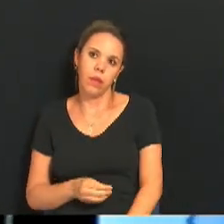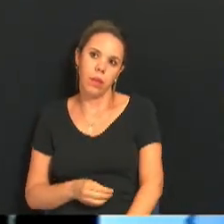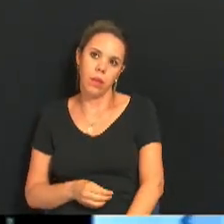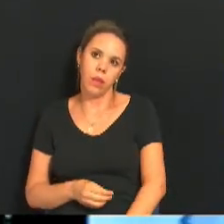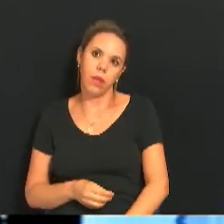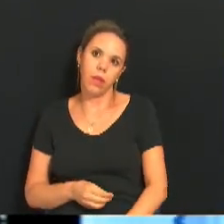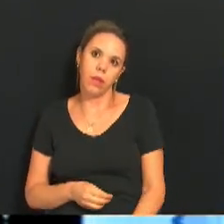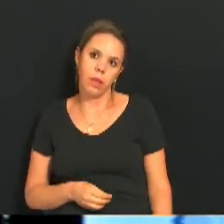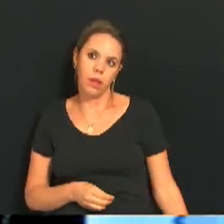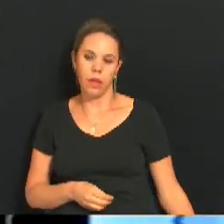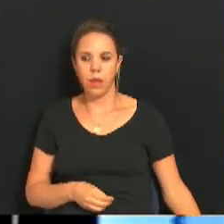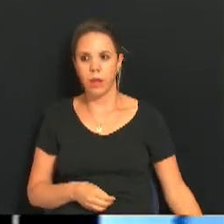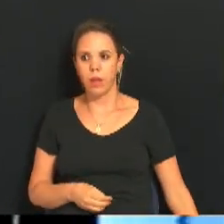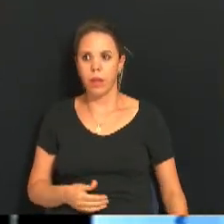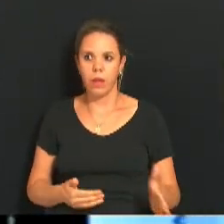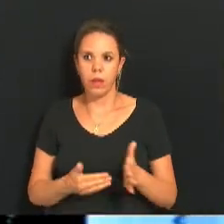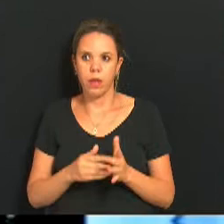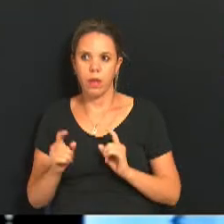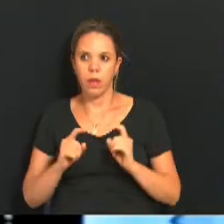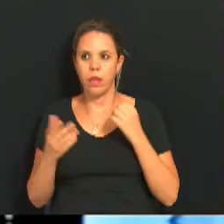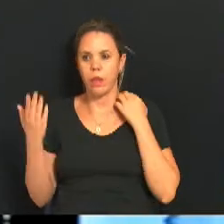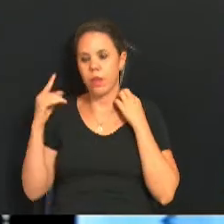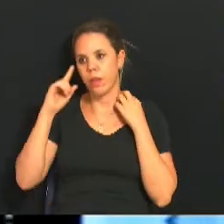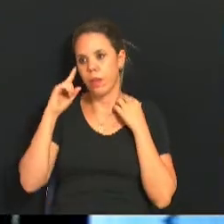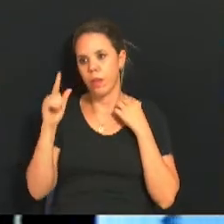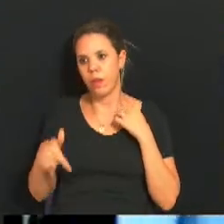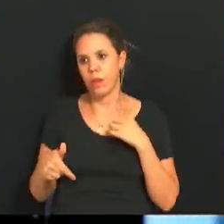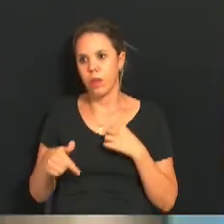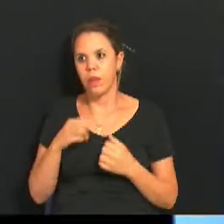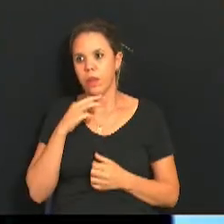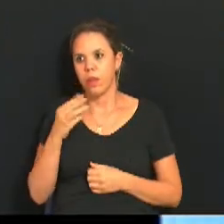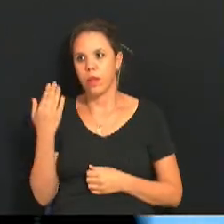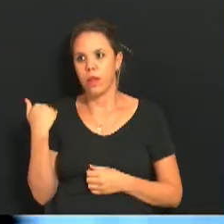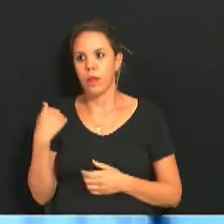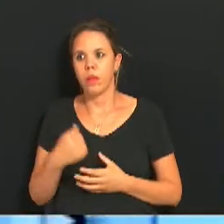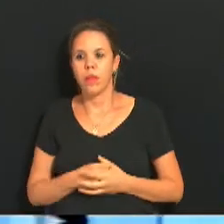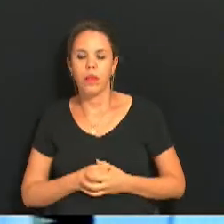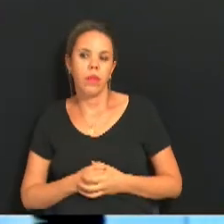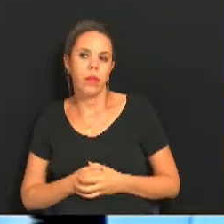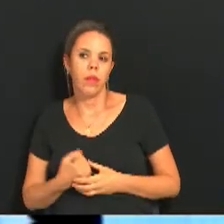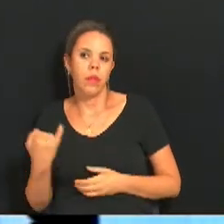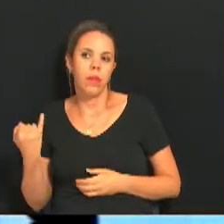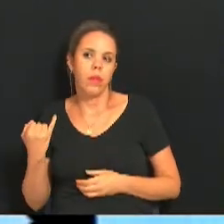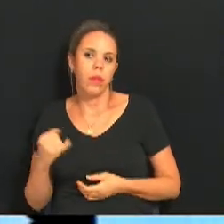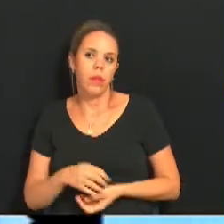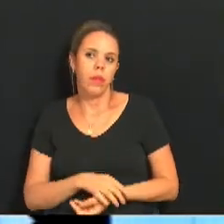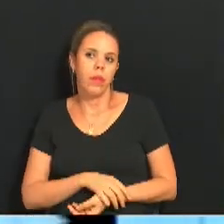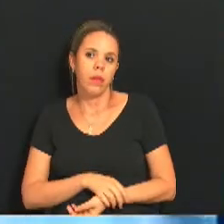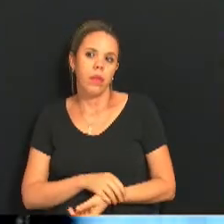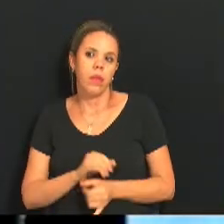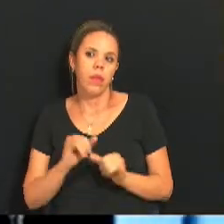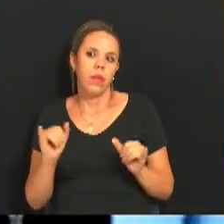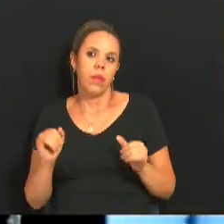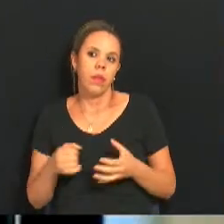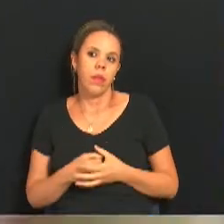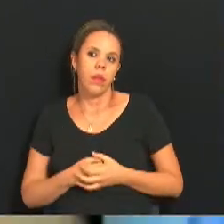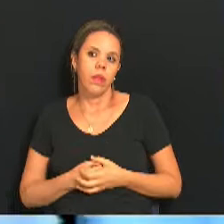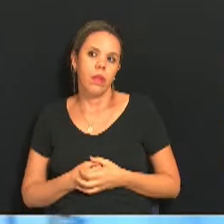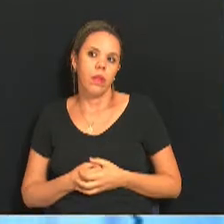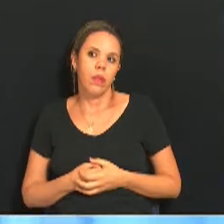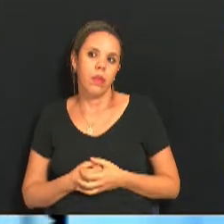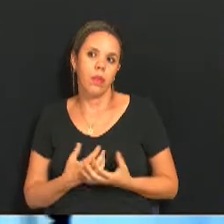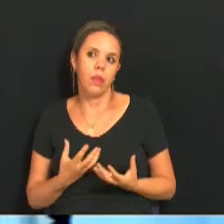questão da nossa última reunião do dia Dezessete de Março é importante ressaltar e